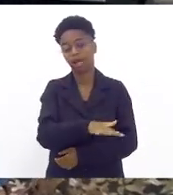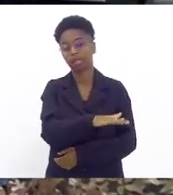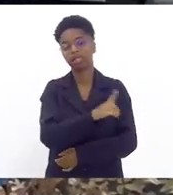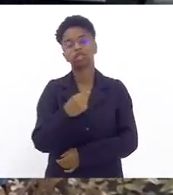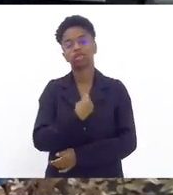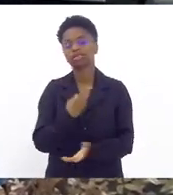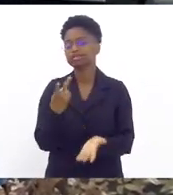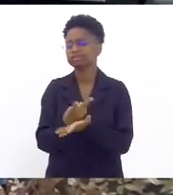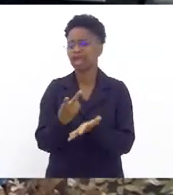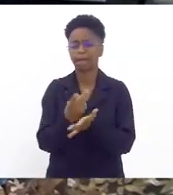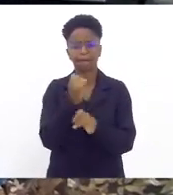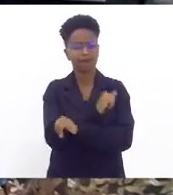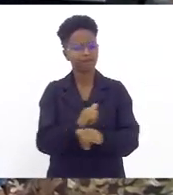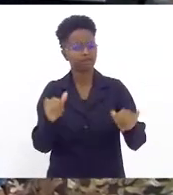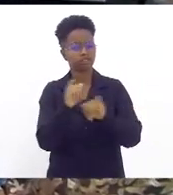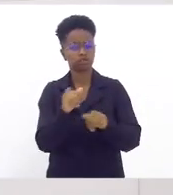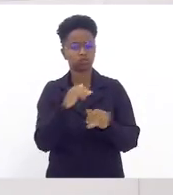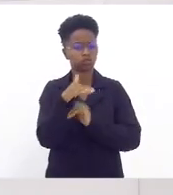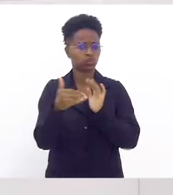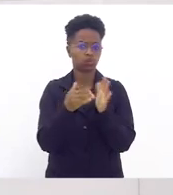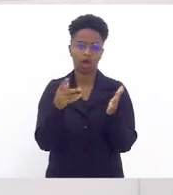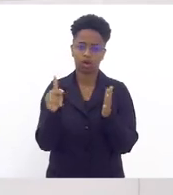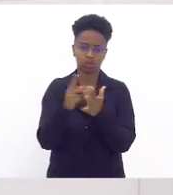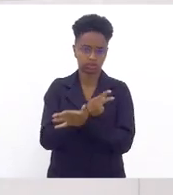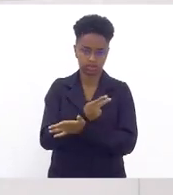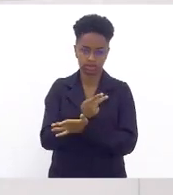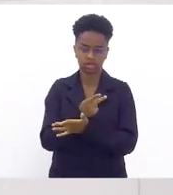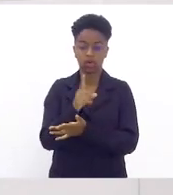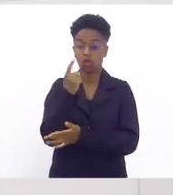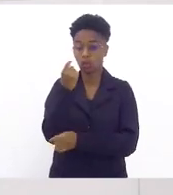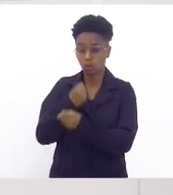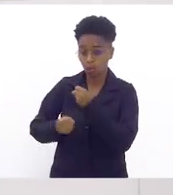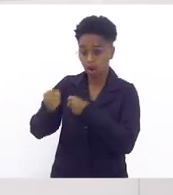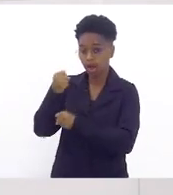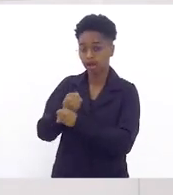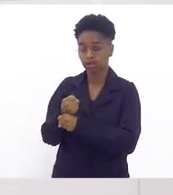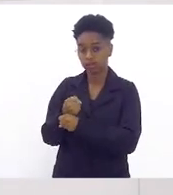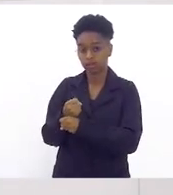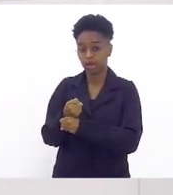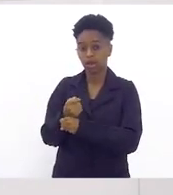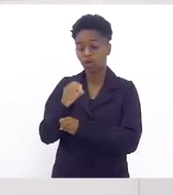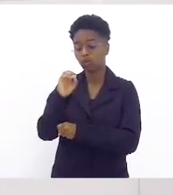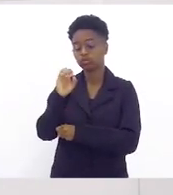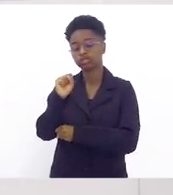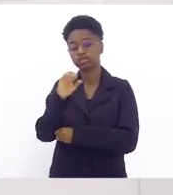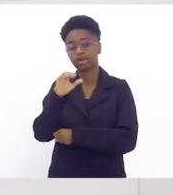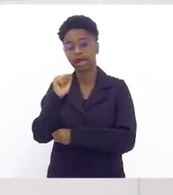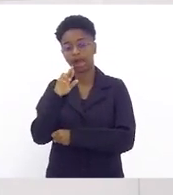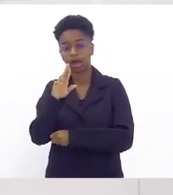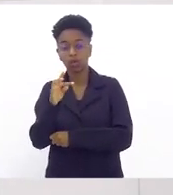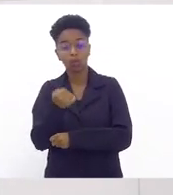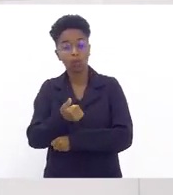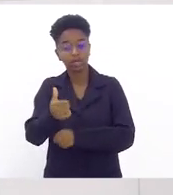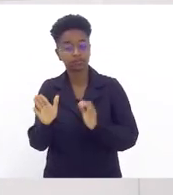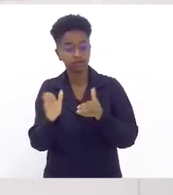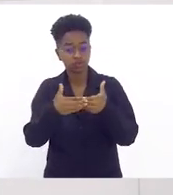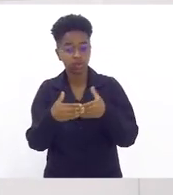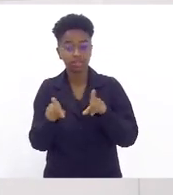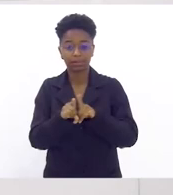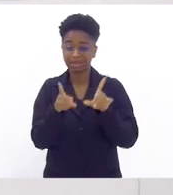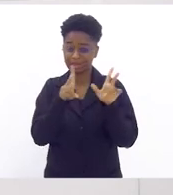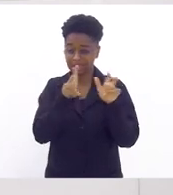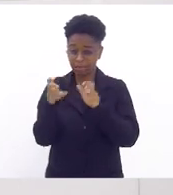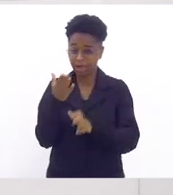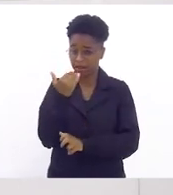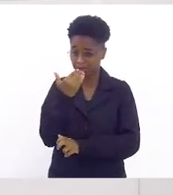esteve aqui a visão sobre tudo que tá acontecendo na rede há um ano atrás os cartório quase fechou a situação alimentar da Faetec também